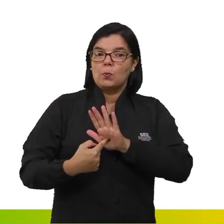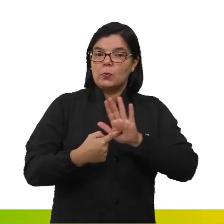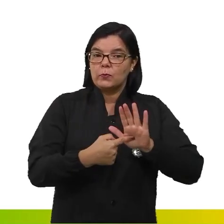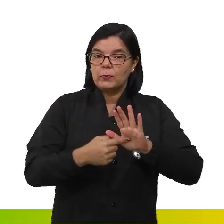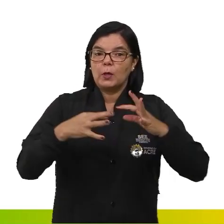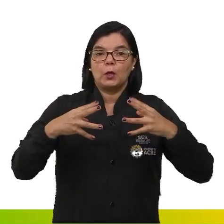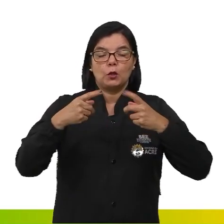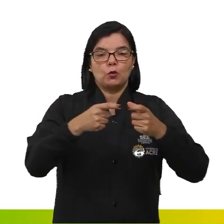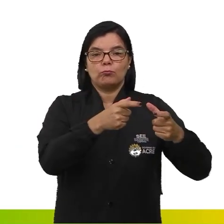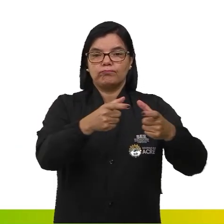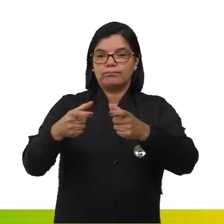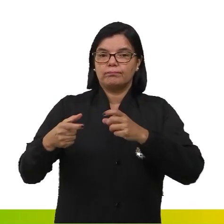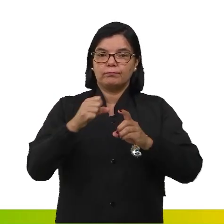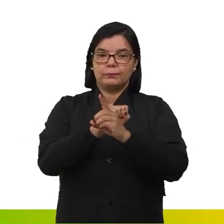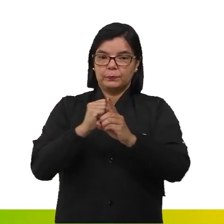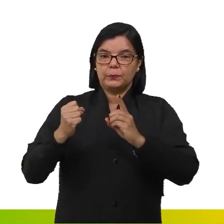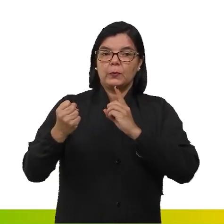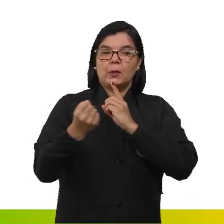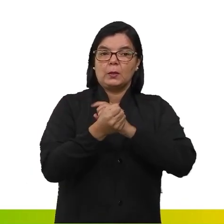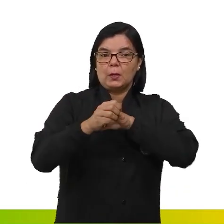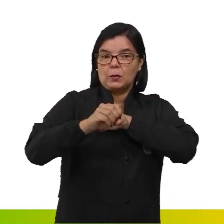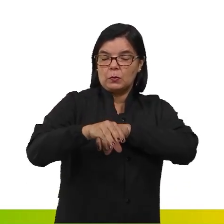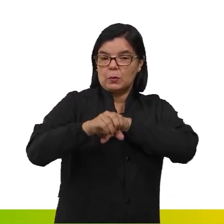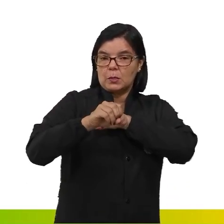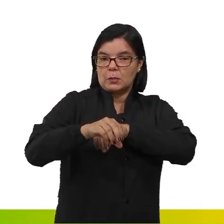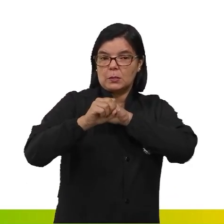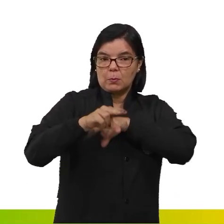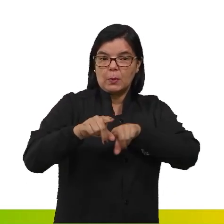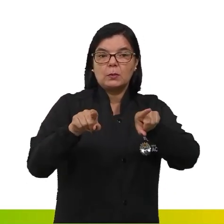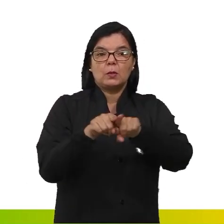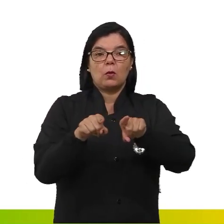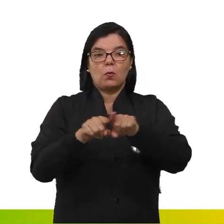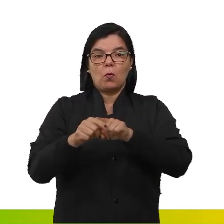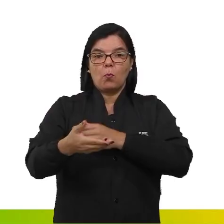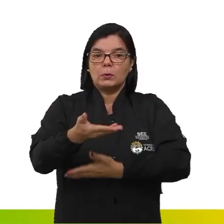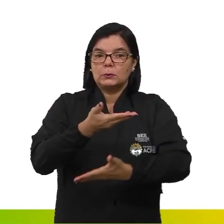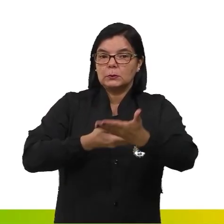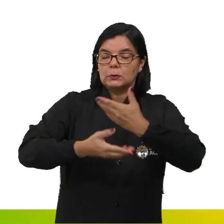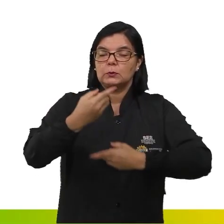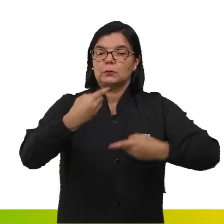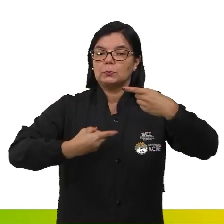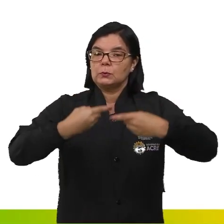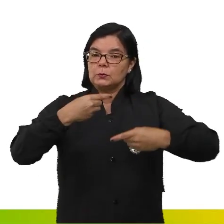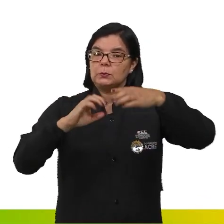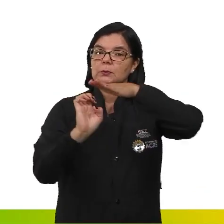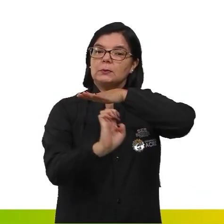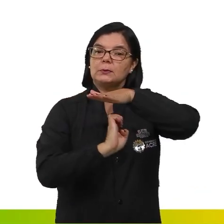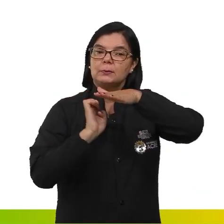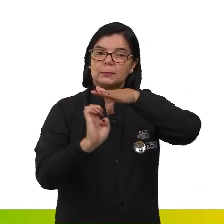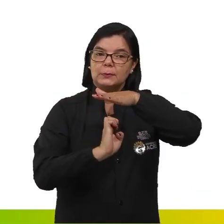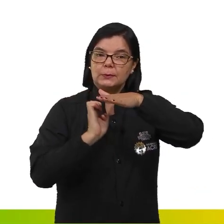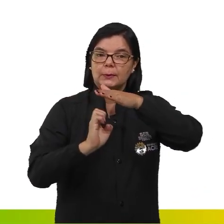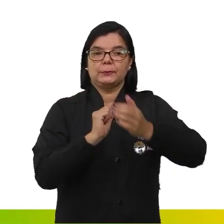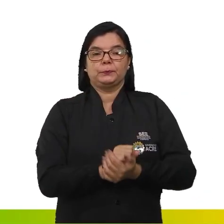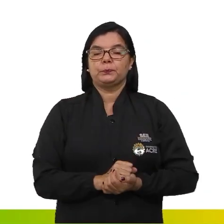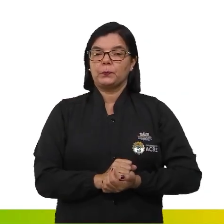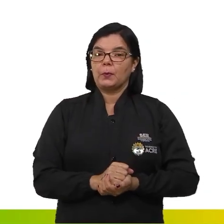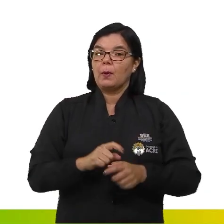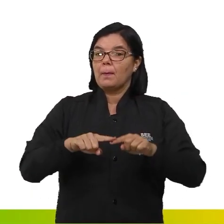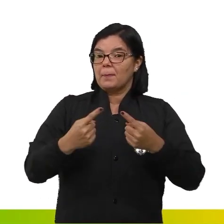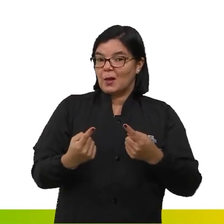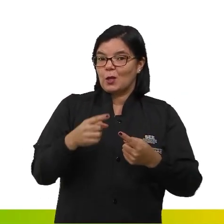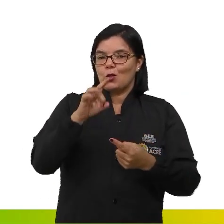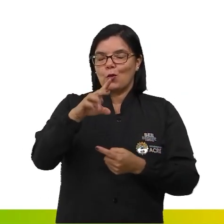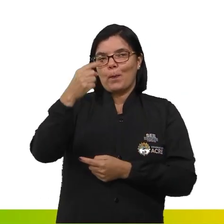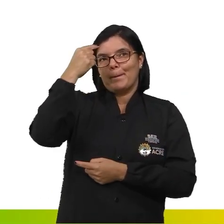ética em todas as esferas da sociedade, desde a educação interpessoal até as relações políticas e empresariais, para a gente não